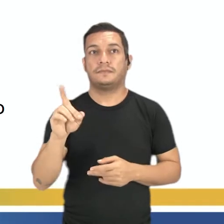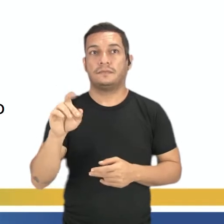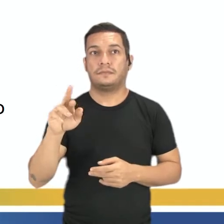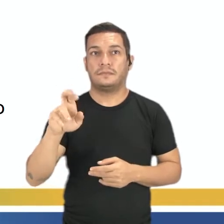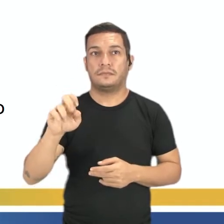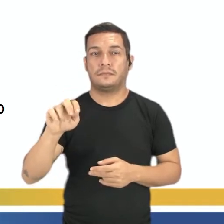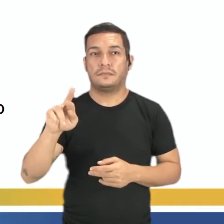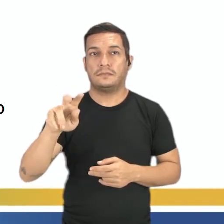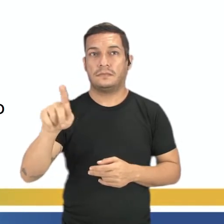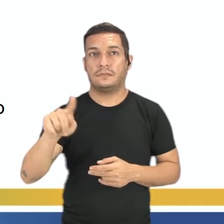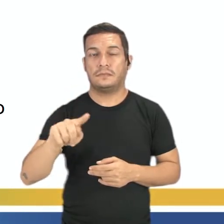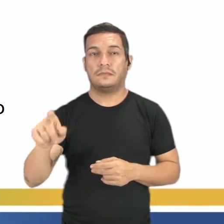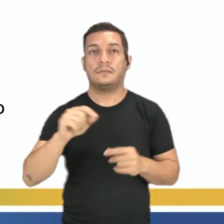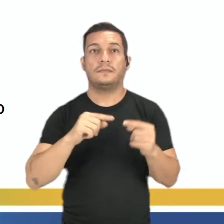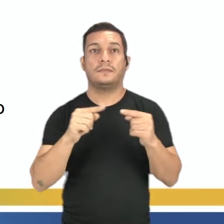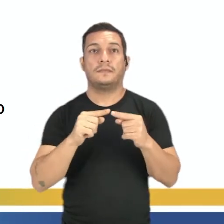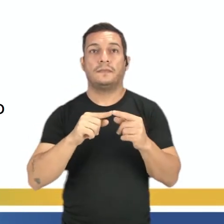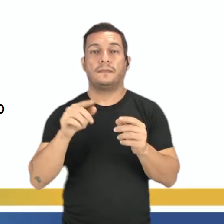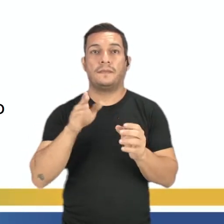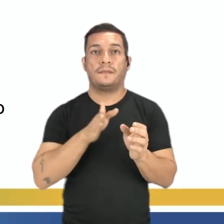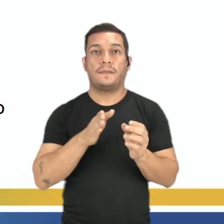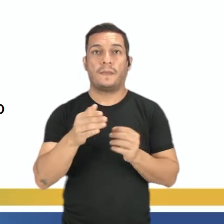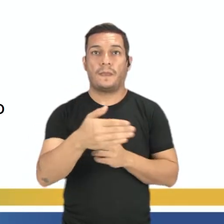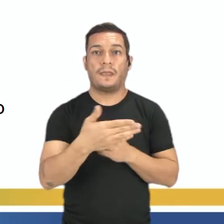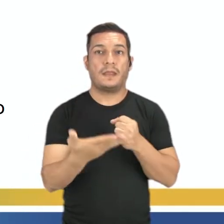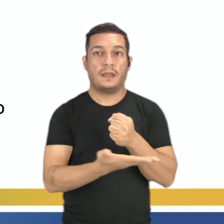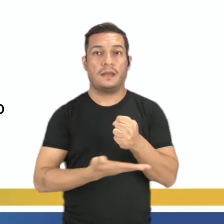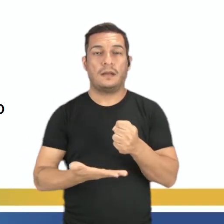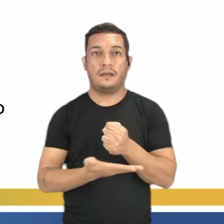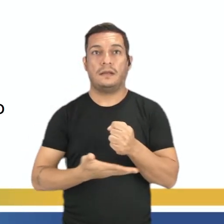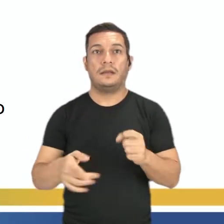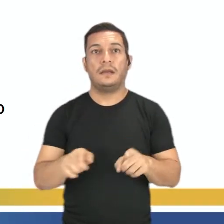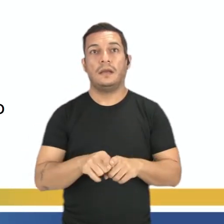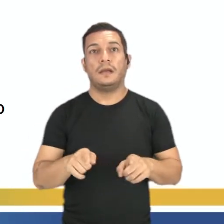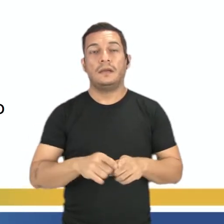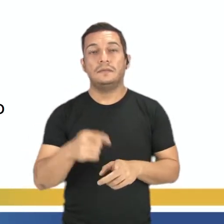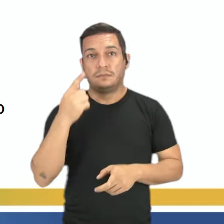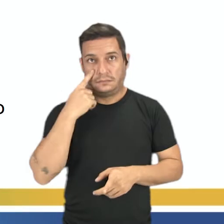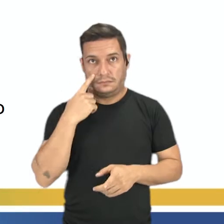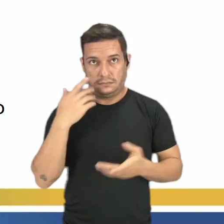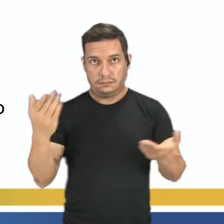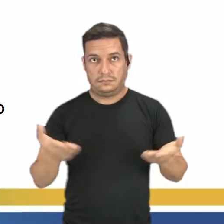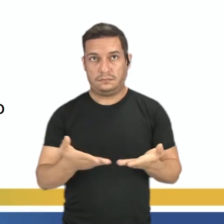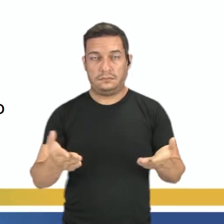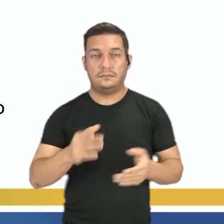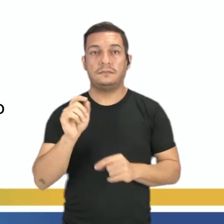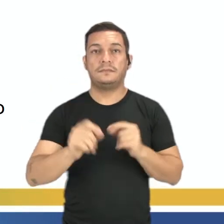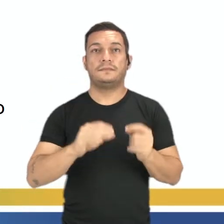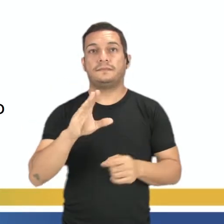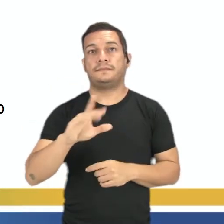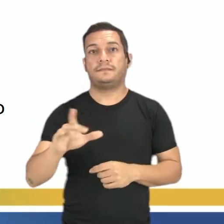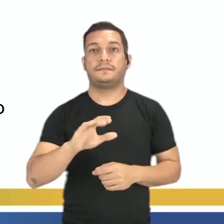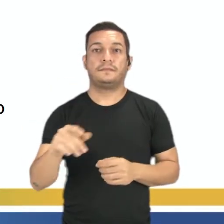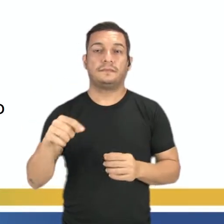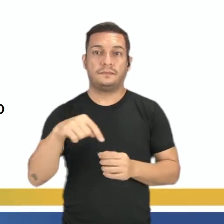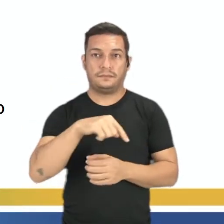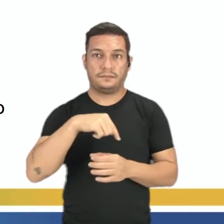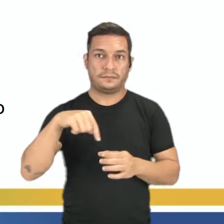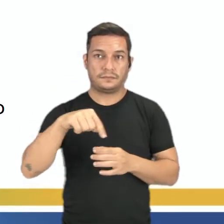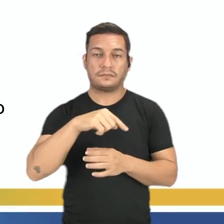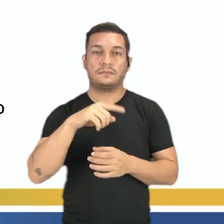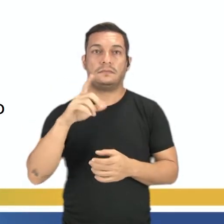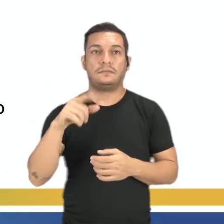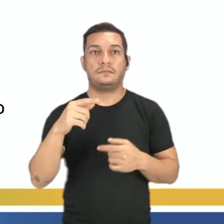Diretriz corresponde à curva do plano da base. Nós vamos ver também agora a classificação do cilindro.